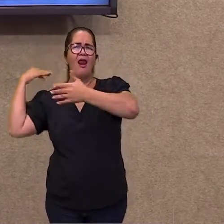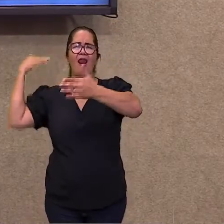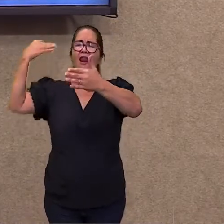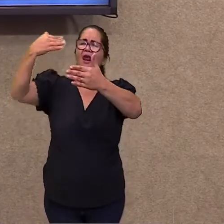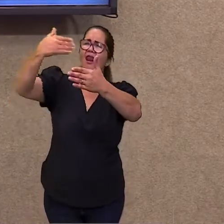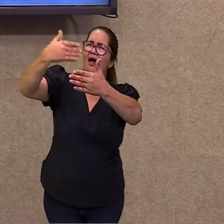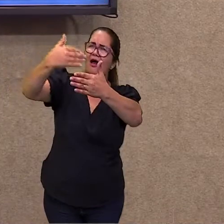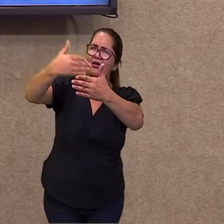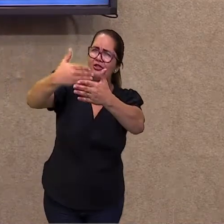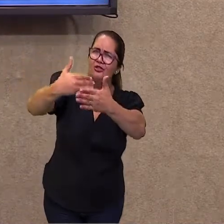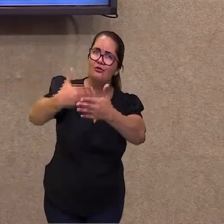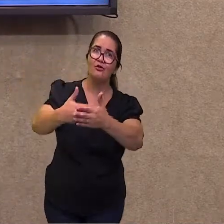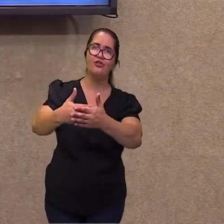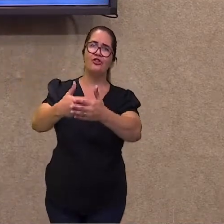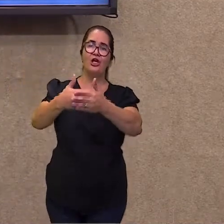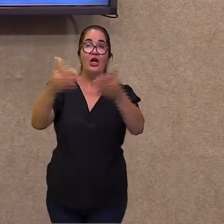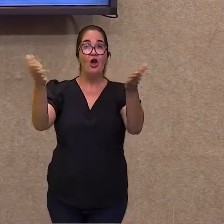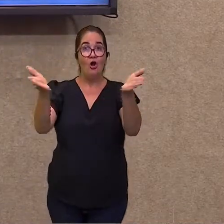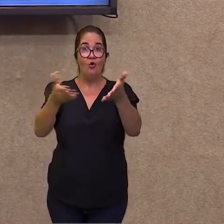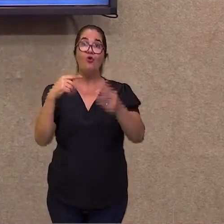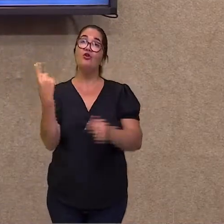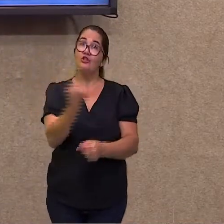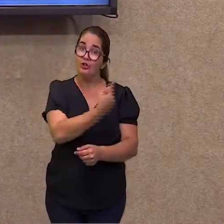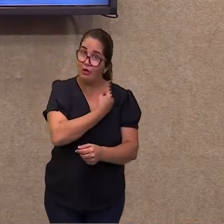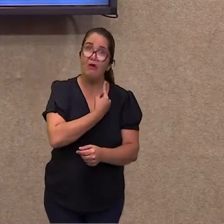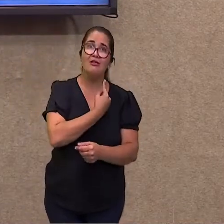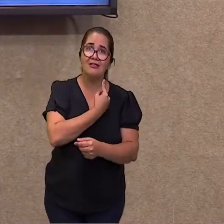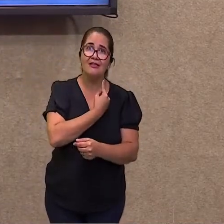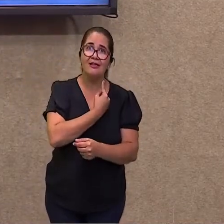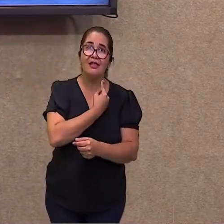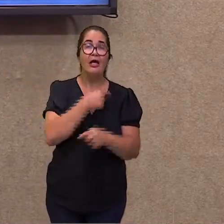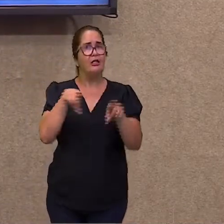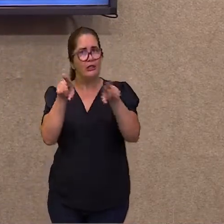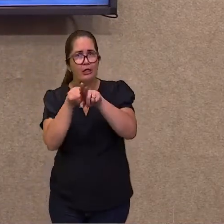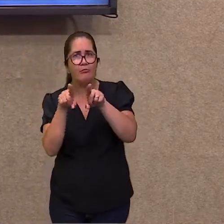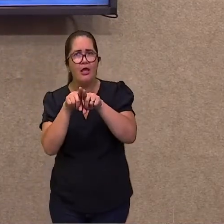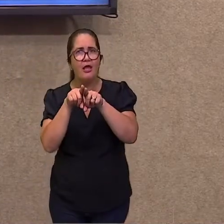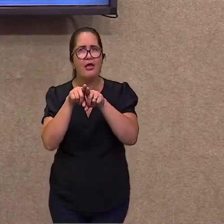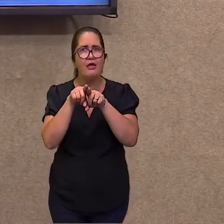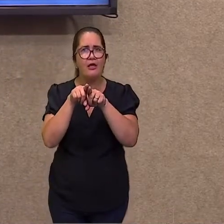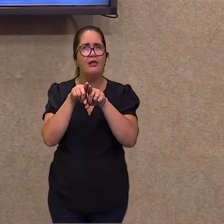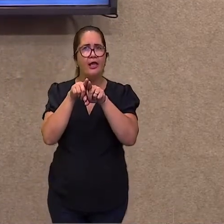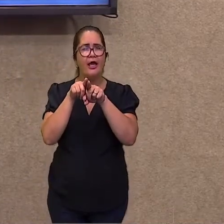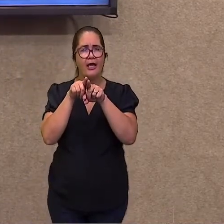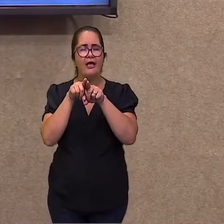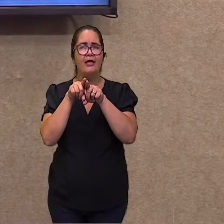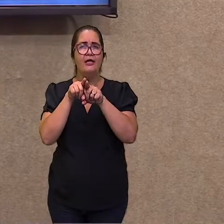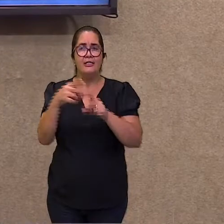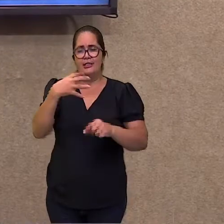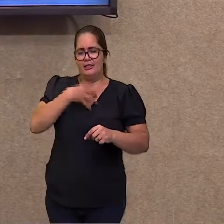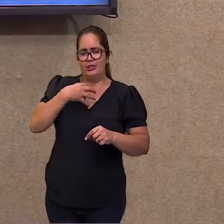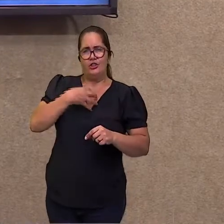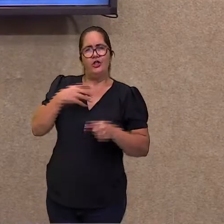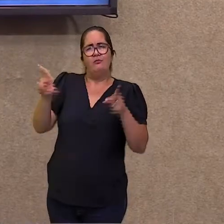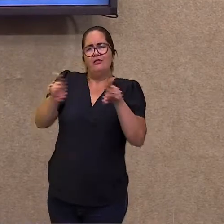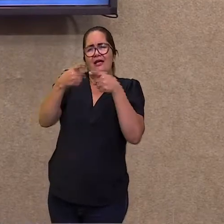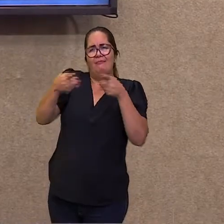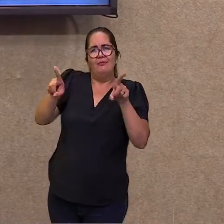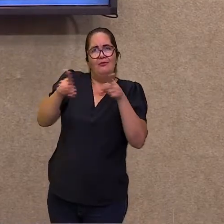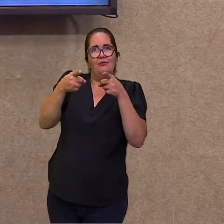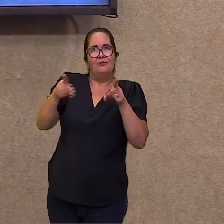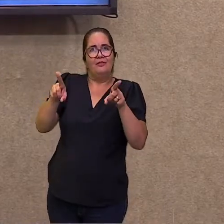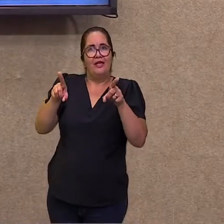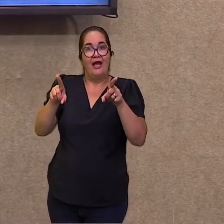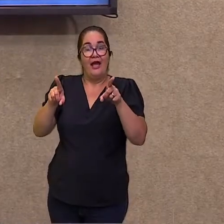registros, não é? Você vai no aniversário, você registra. Você vai num casamento, você registra. E os homens primitivos também